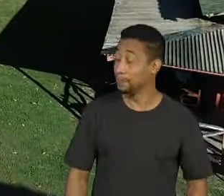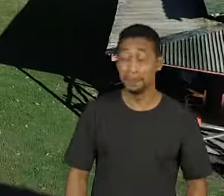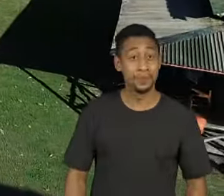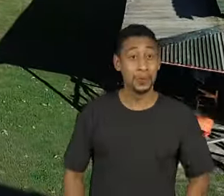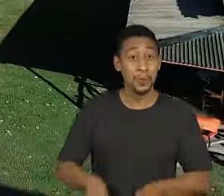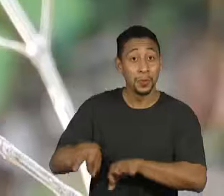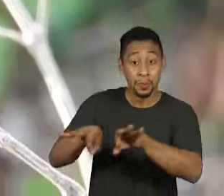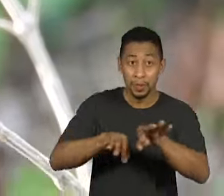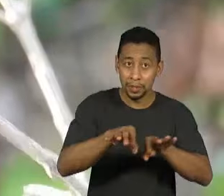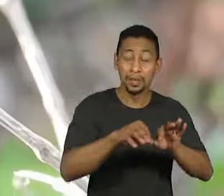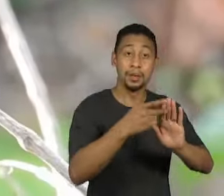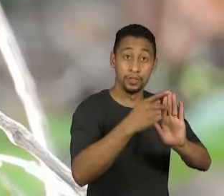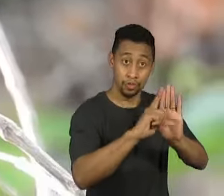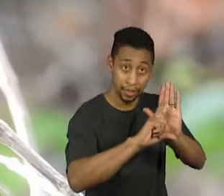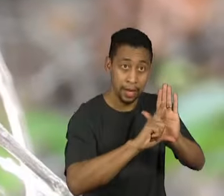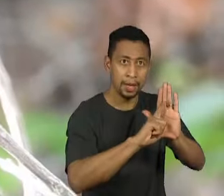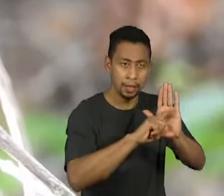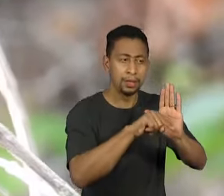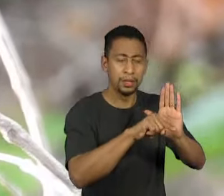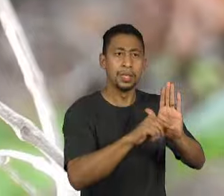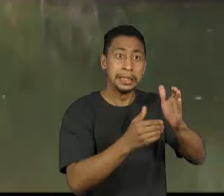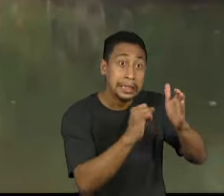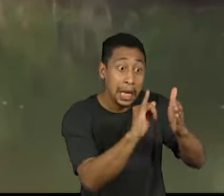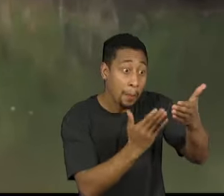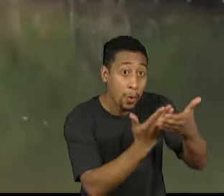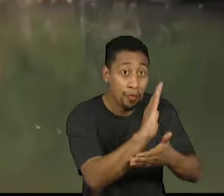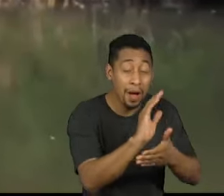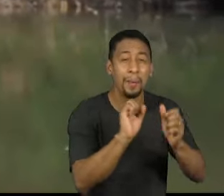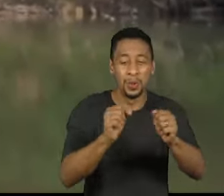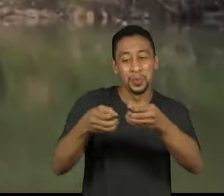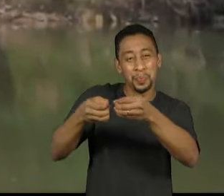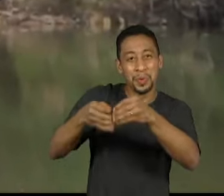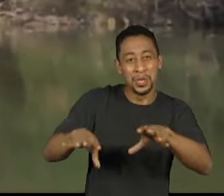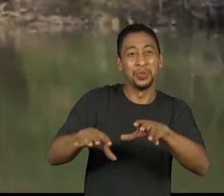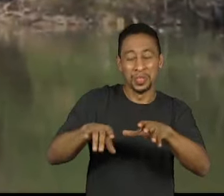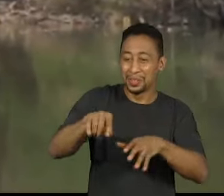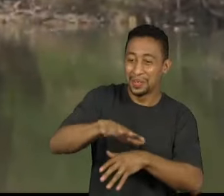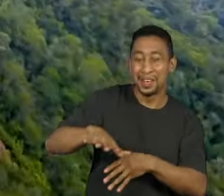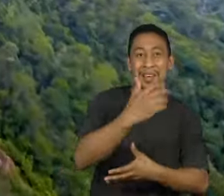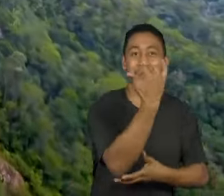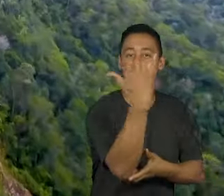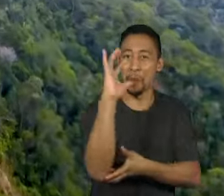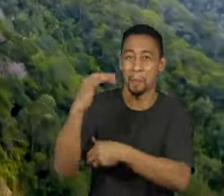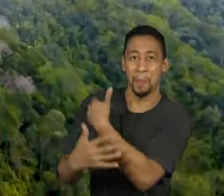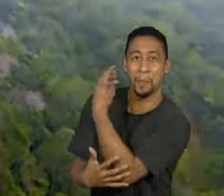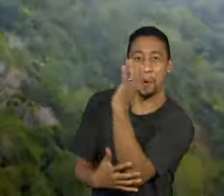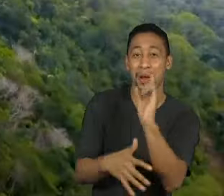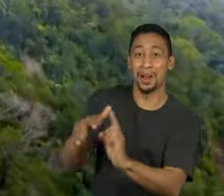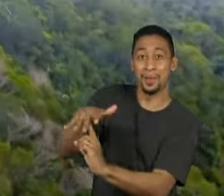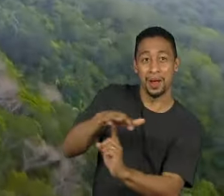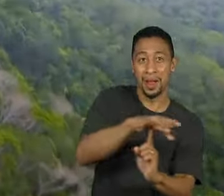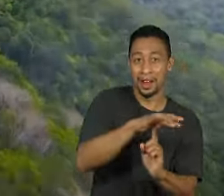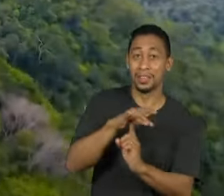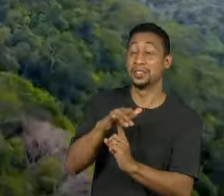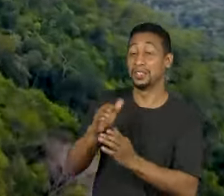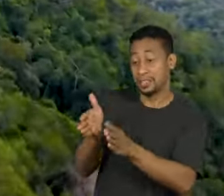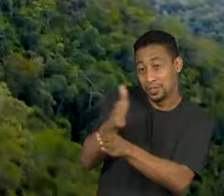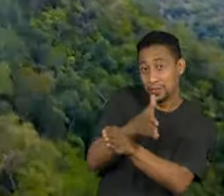Projeto de lei pode colocar em risco a preservação da fauna e da flora do Parque Nacional da Serra do Divisor, no